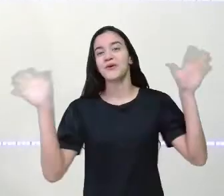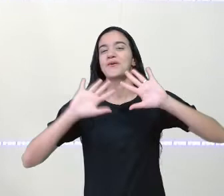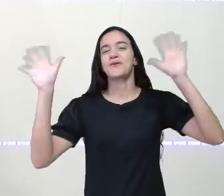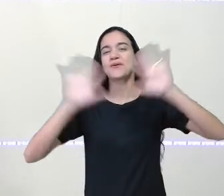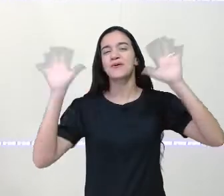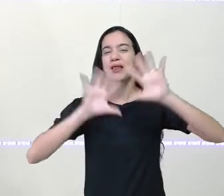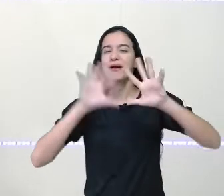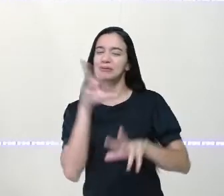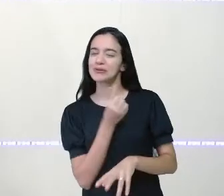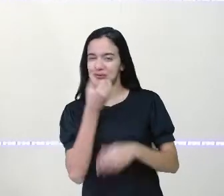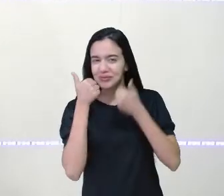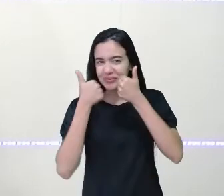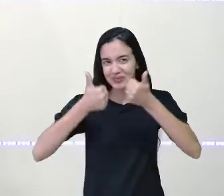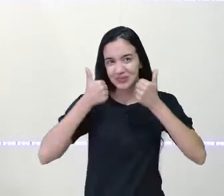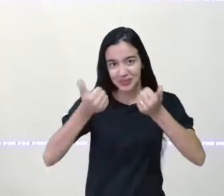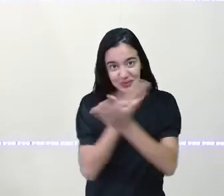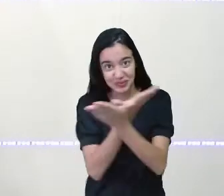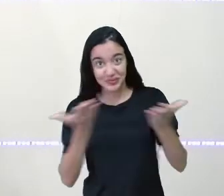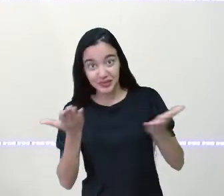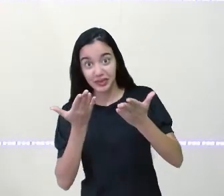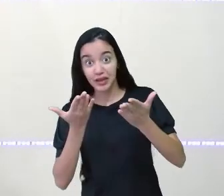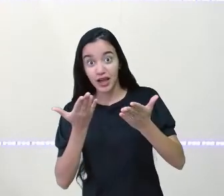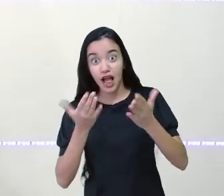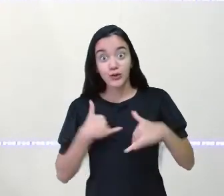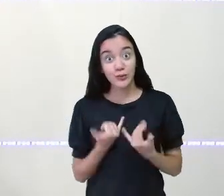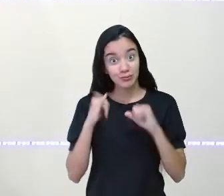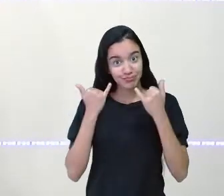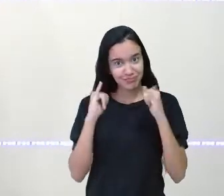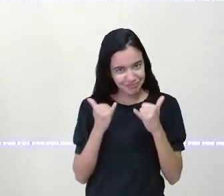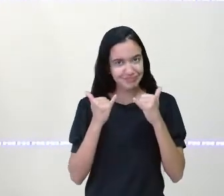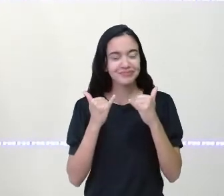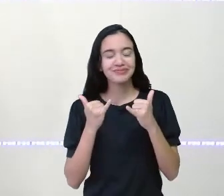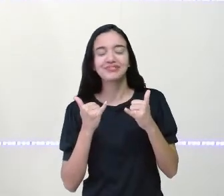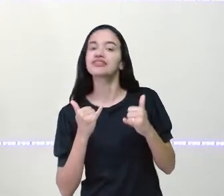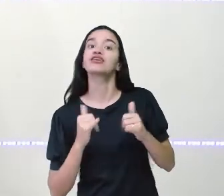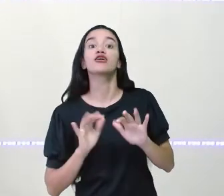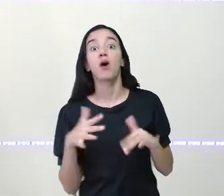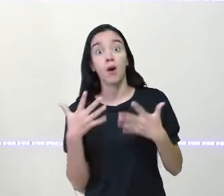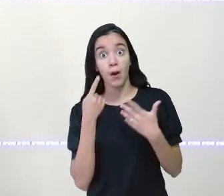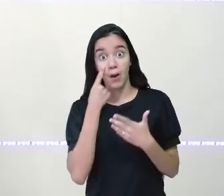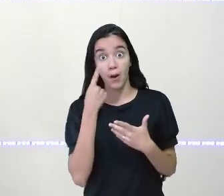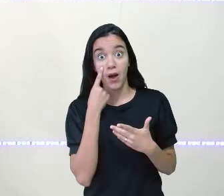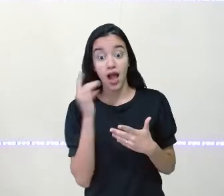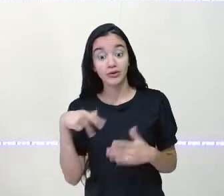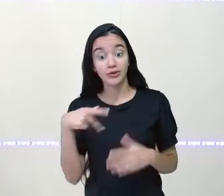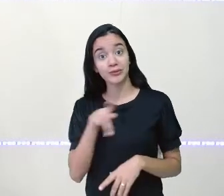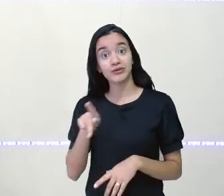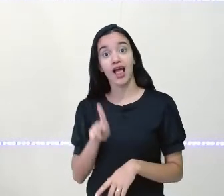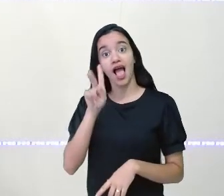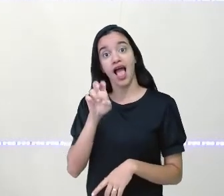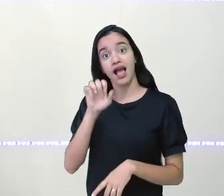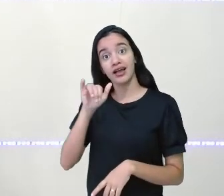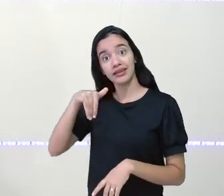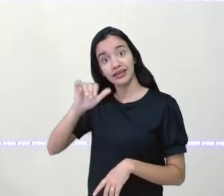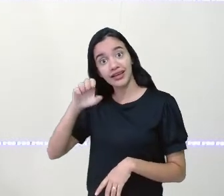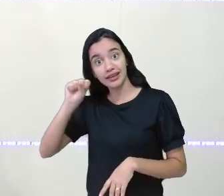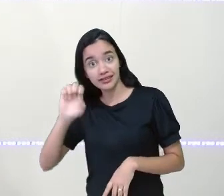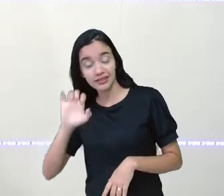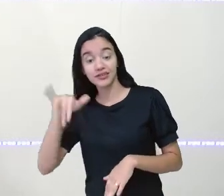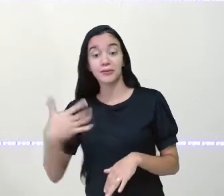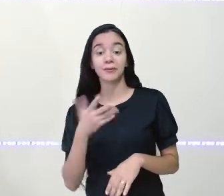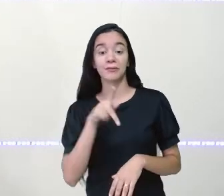Olá, meus amores, como é que vocês estão? Tá tudo de boa na lagoa? Tudo tranquilo como um esquilo? Sou a professora Keise Marinho de